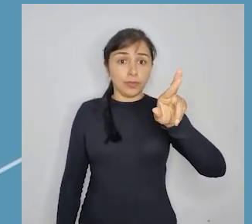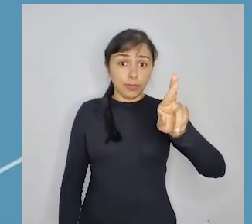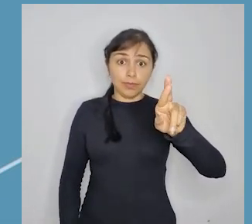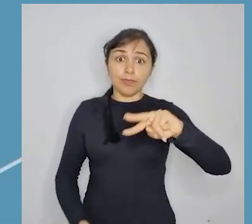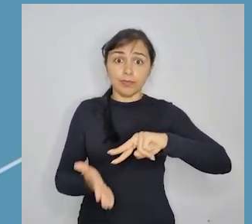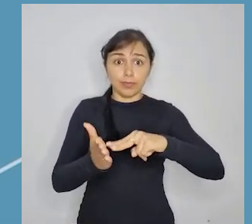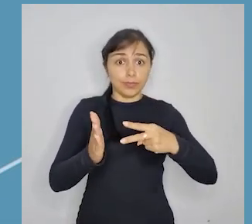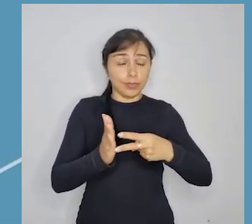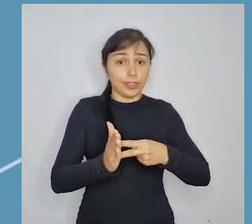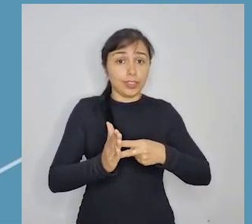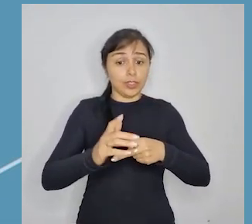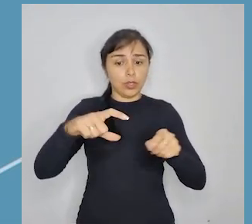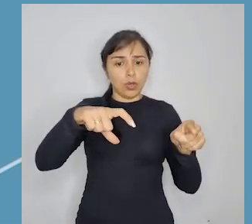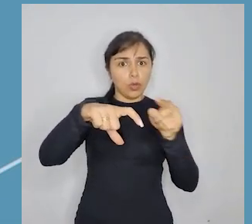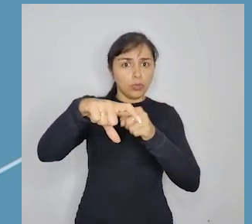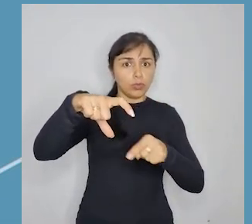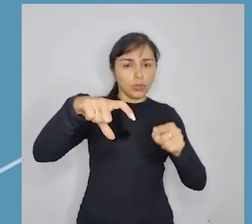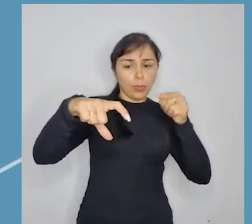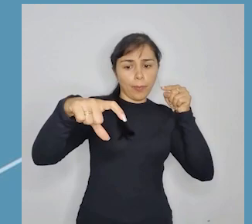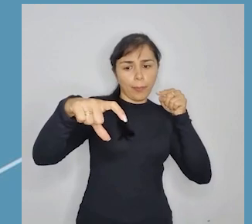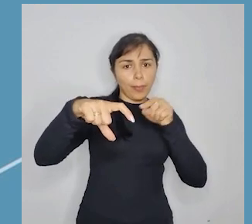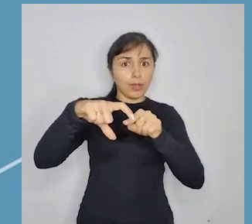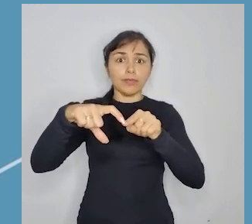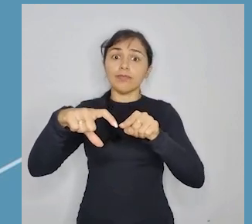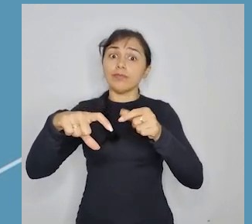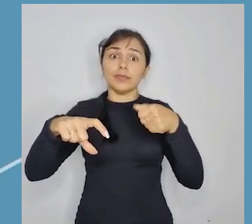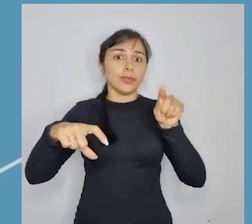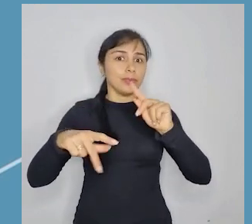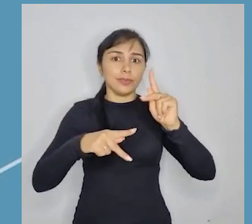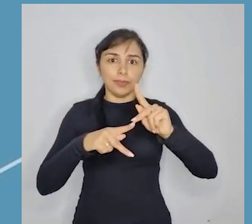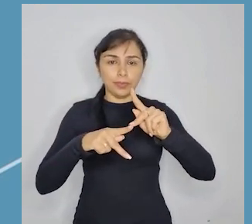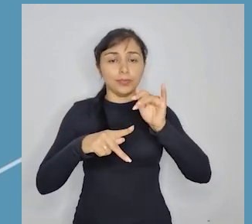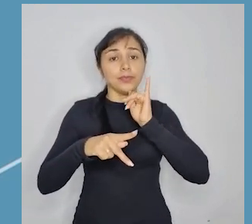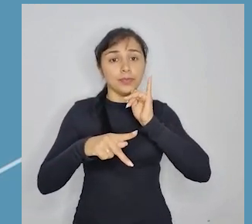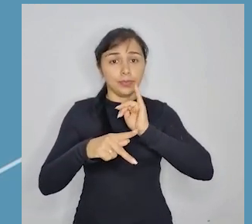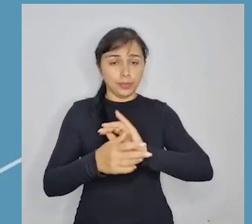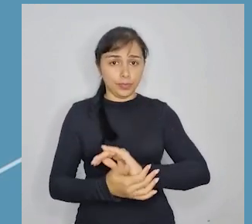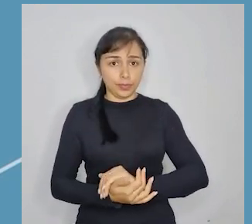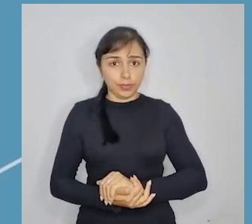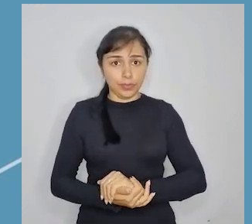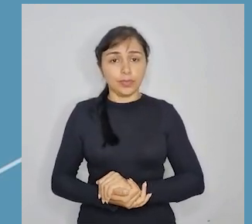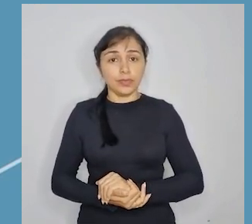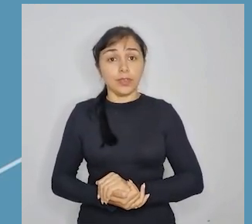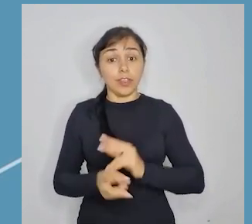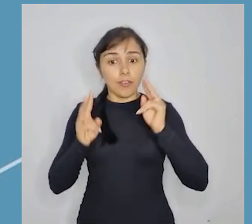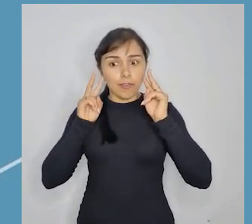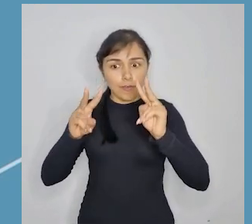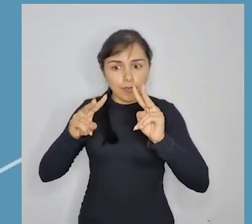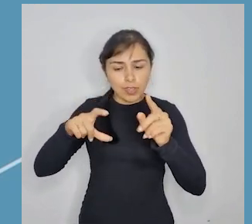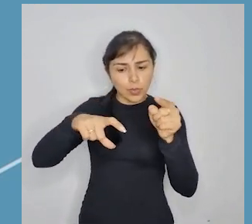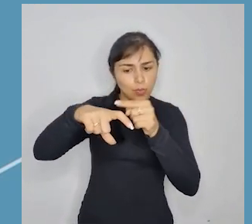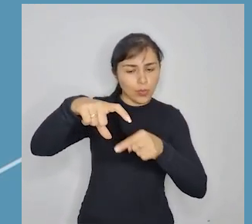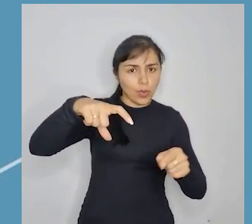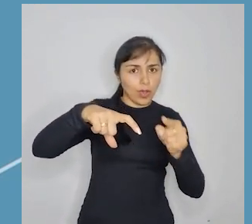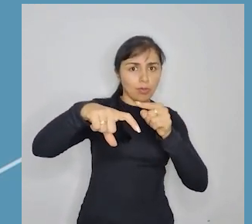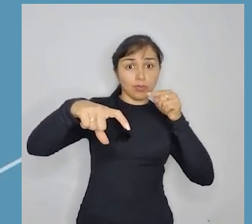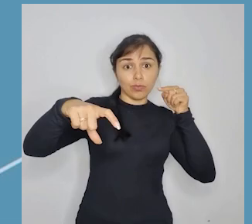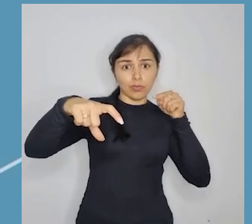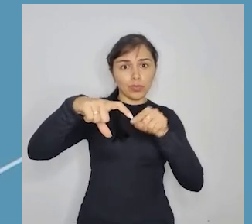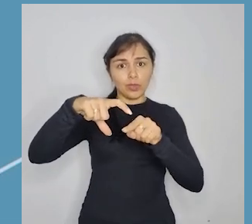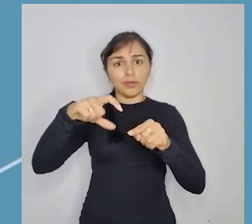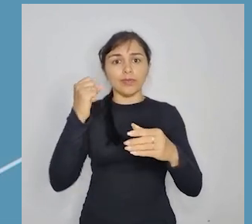pontaria, mirar, o verbo visar não vai exigir a preposição. Por exemplo, visei o alvo com